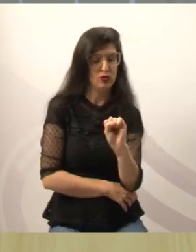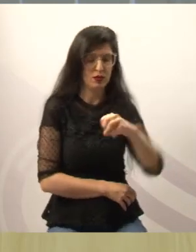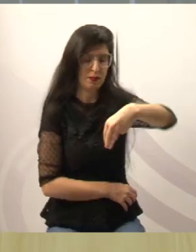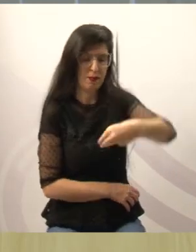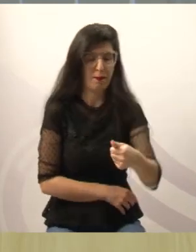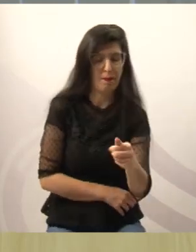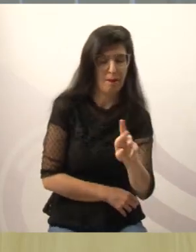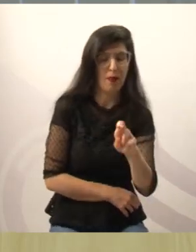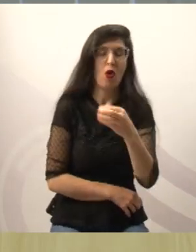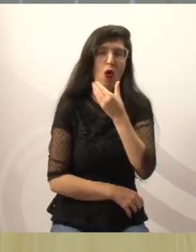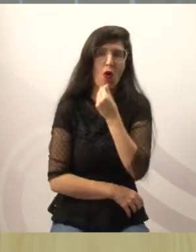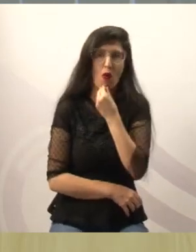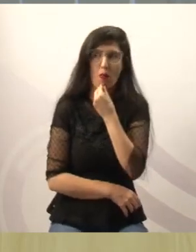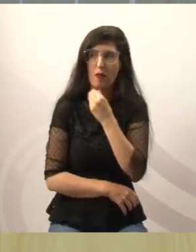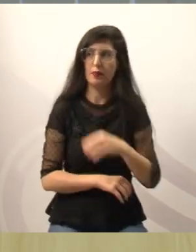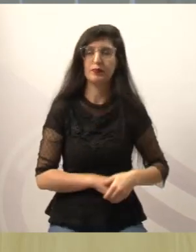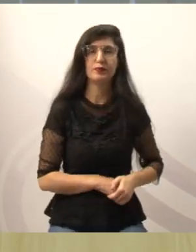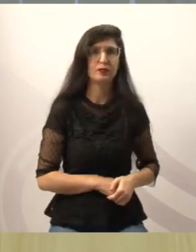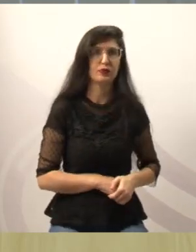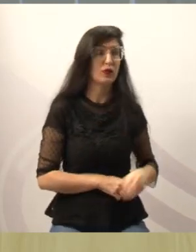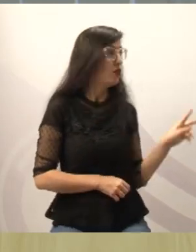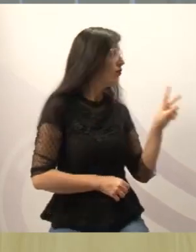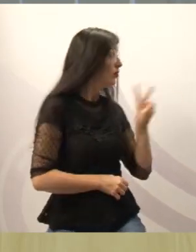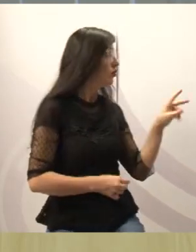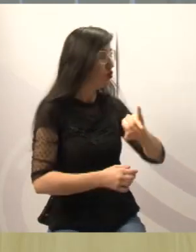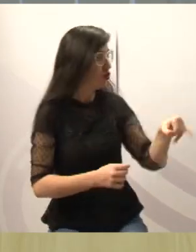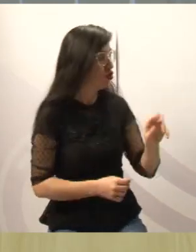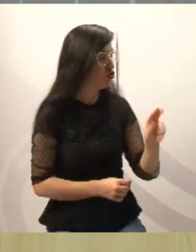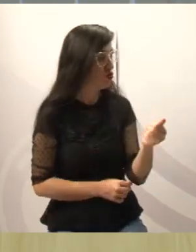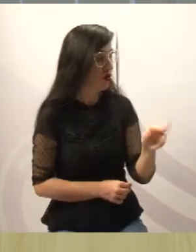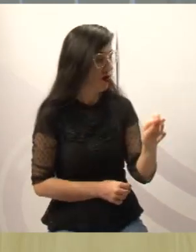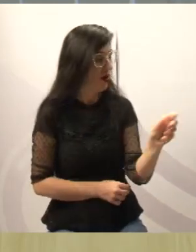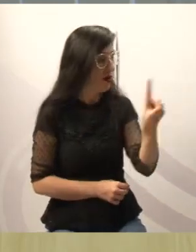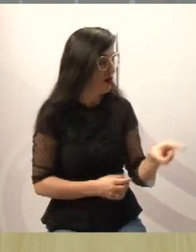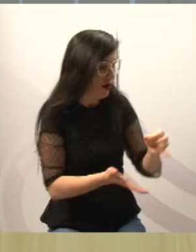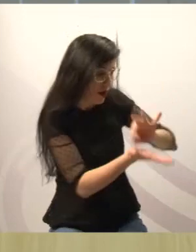formulado pelo vereador Juarez Araújo.